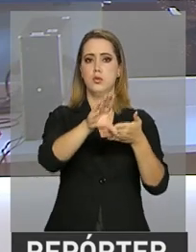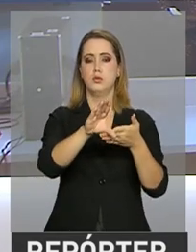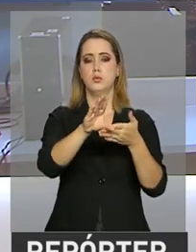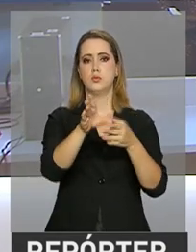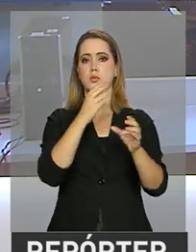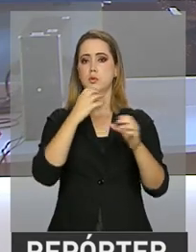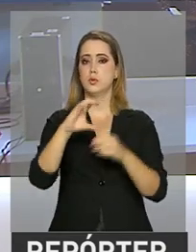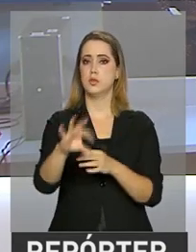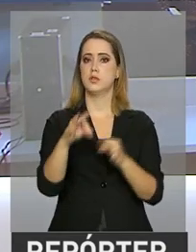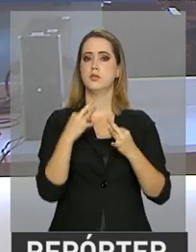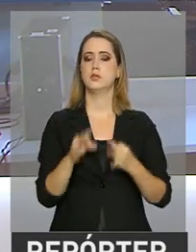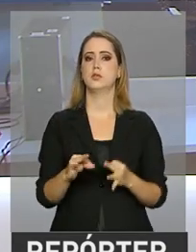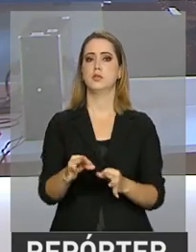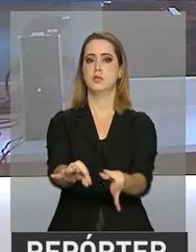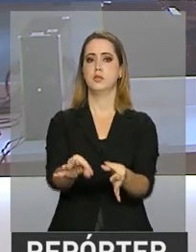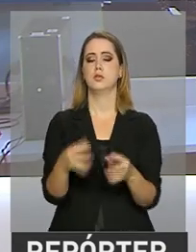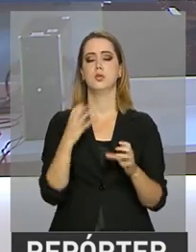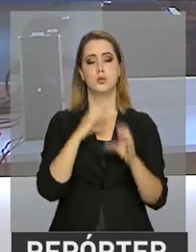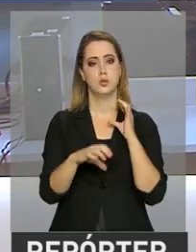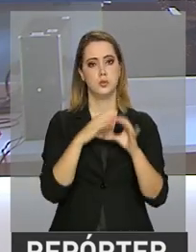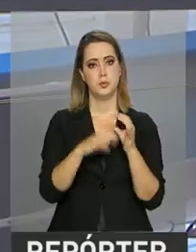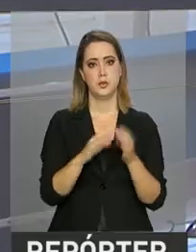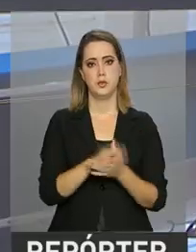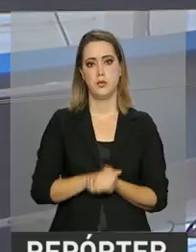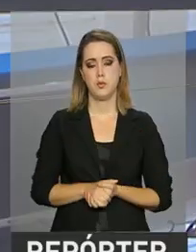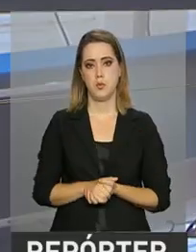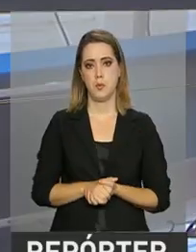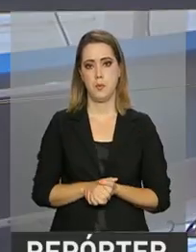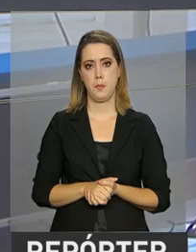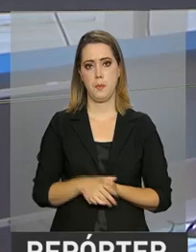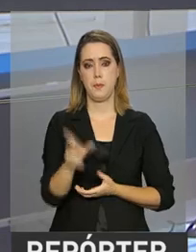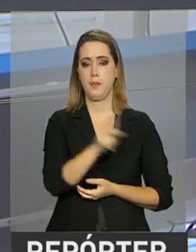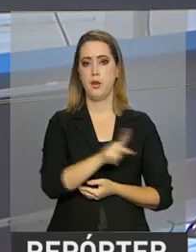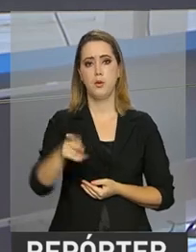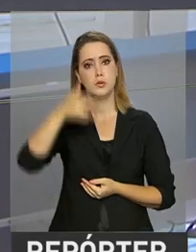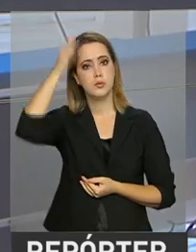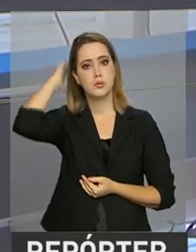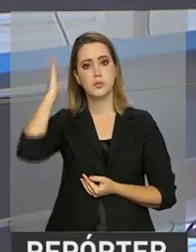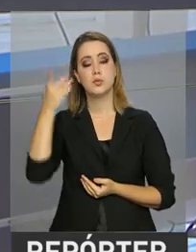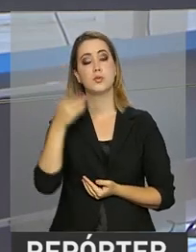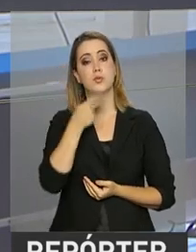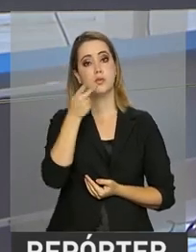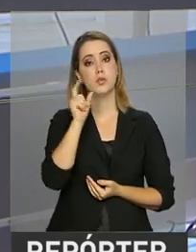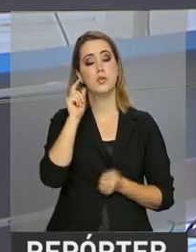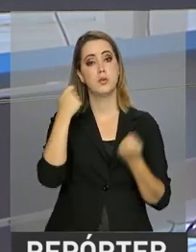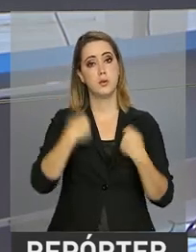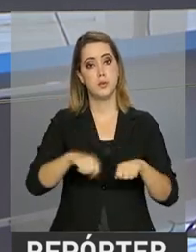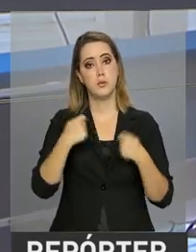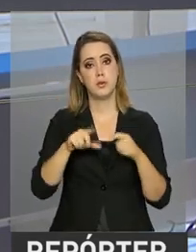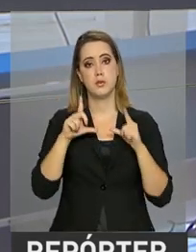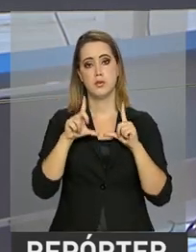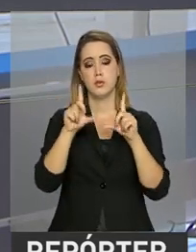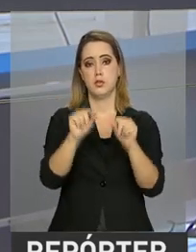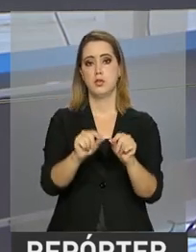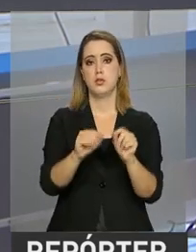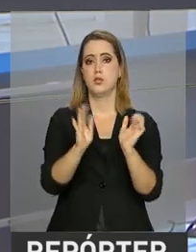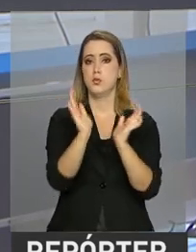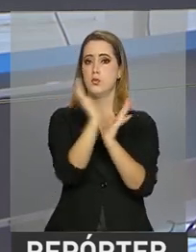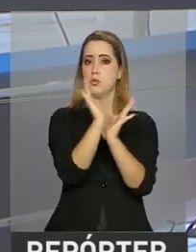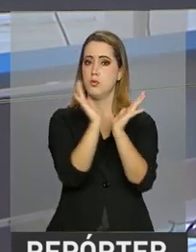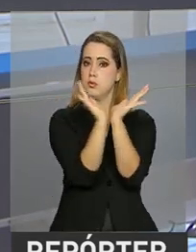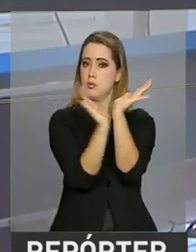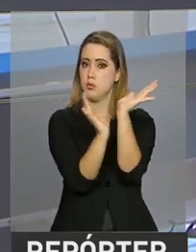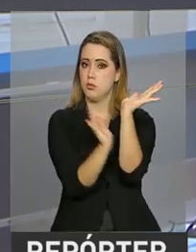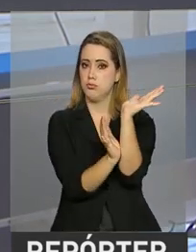Tecnologia, Inovações e Comunicações. O presidente Michel Temer afirmou que é preciso reduzir a burocracia no setor